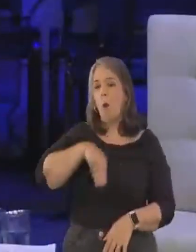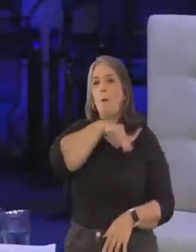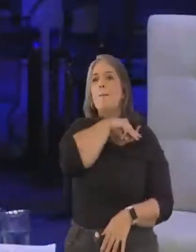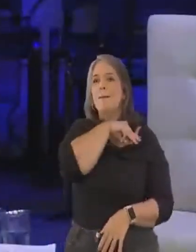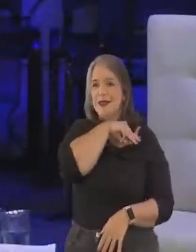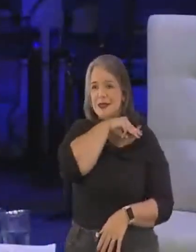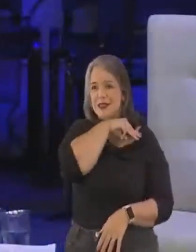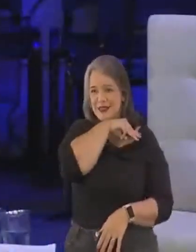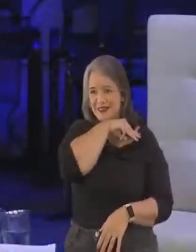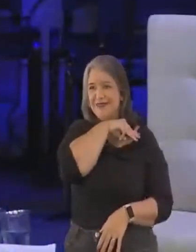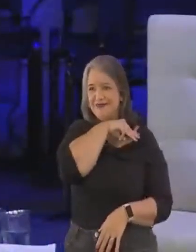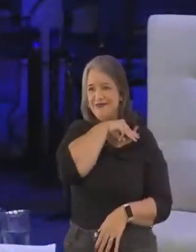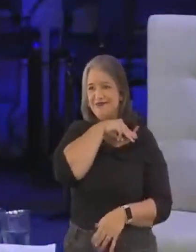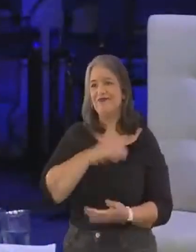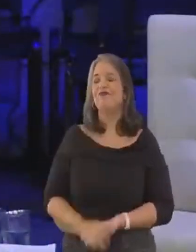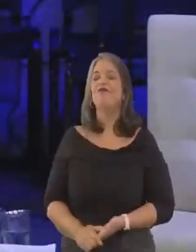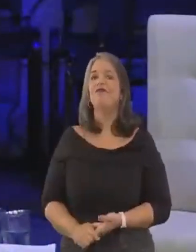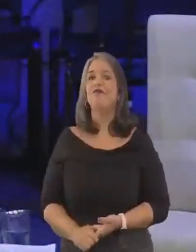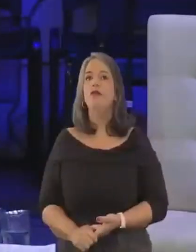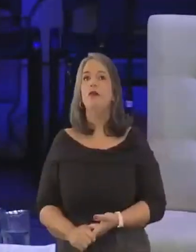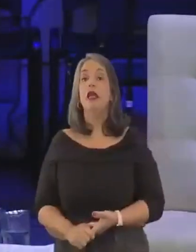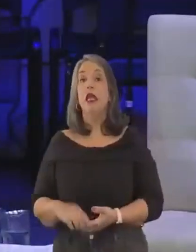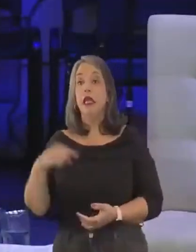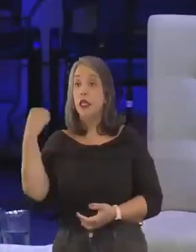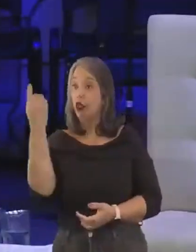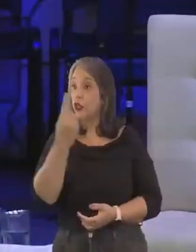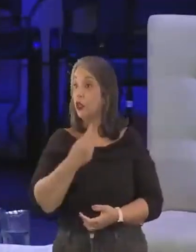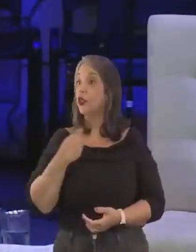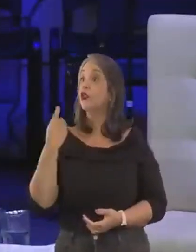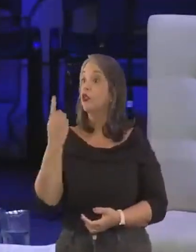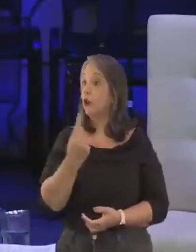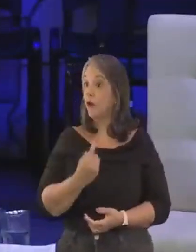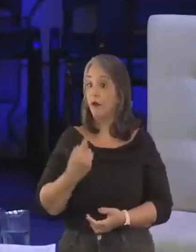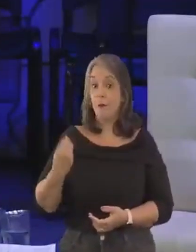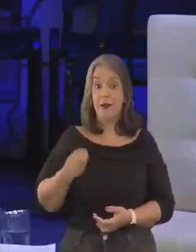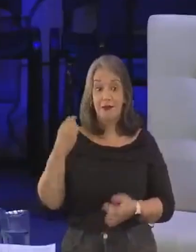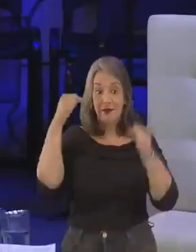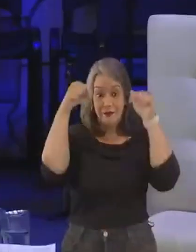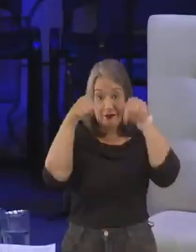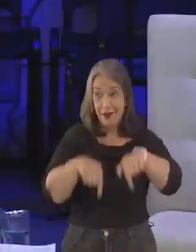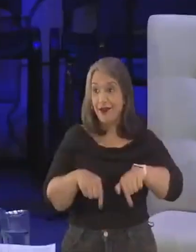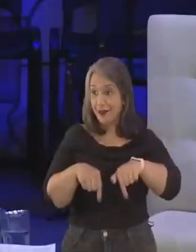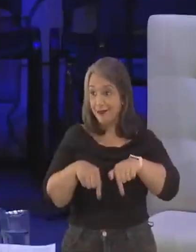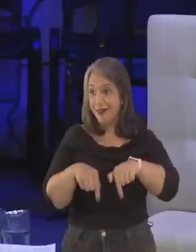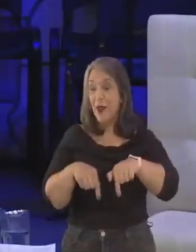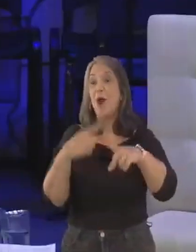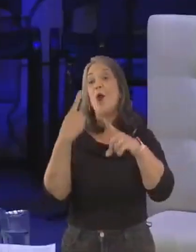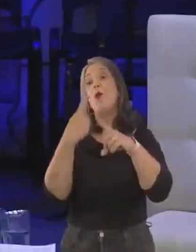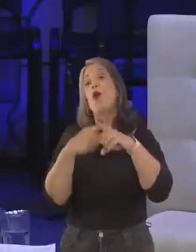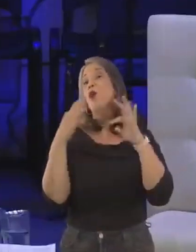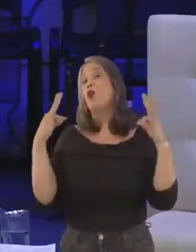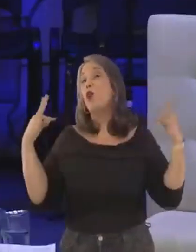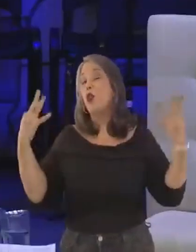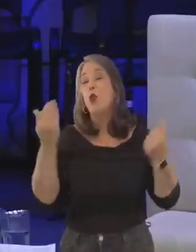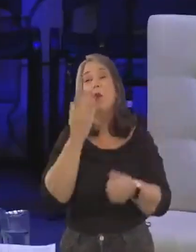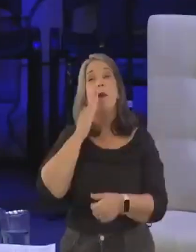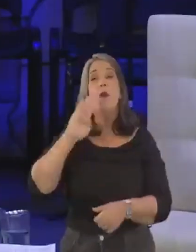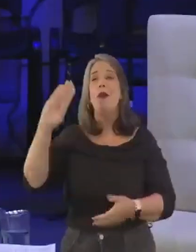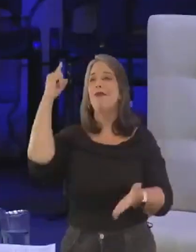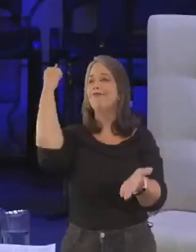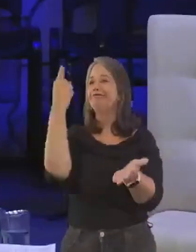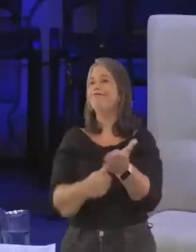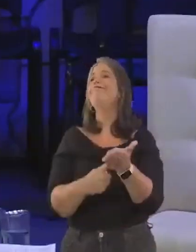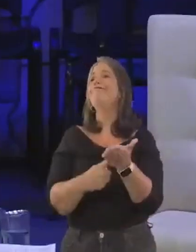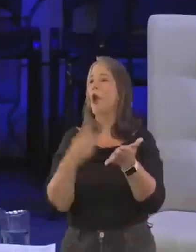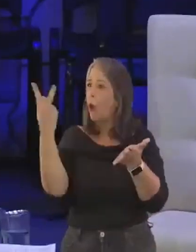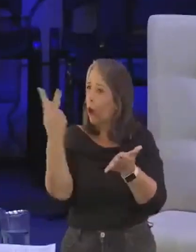uma vez, repito, porque todas essas promessas se cumpriram. Isaías, no momento de inspiração, afirmou: